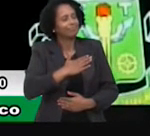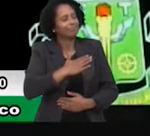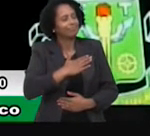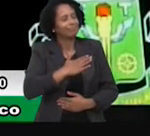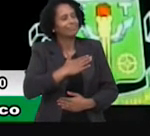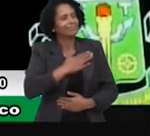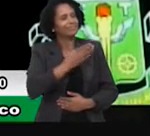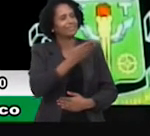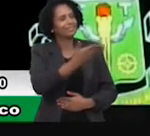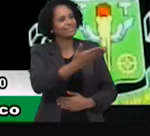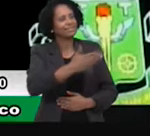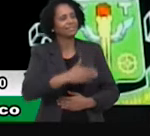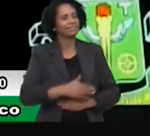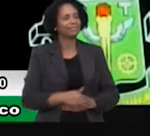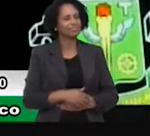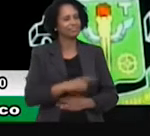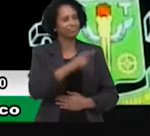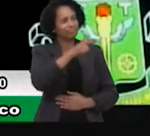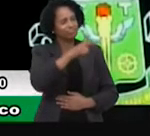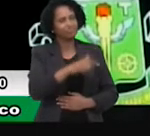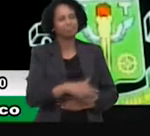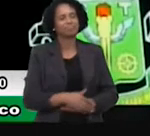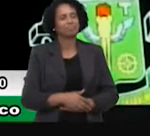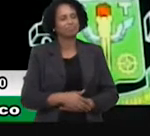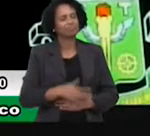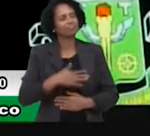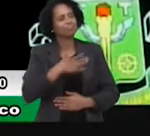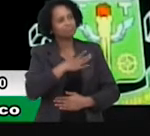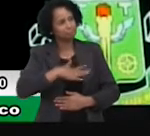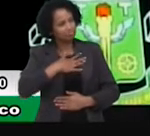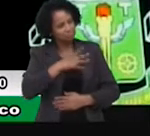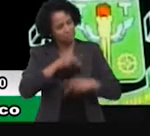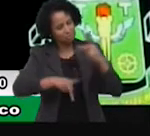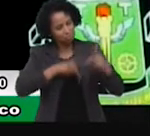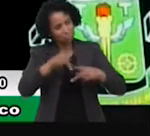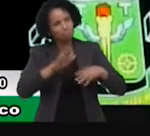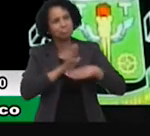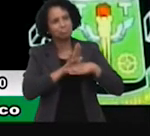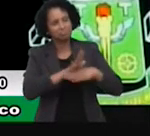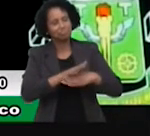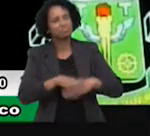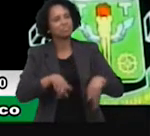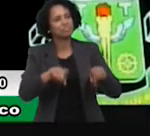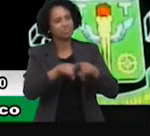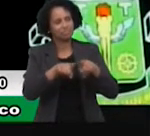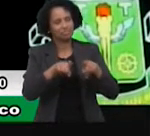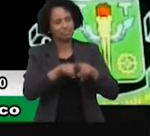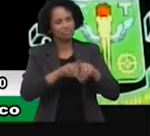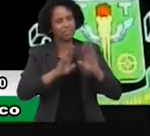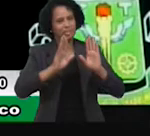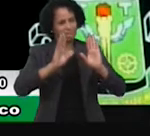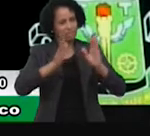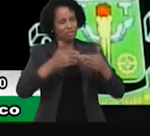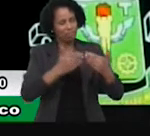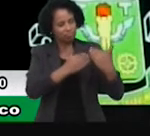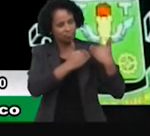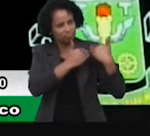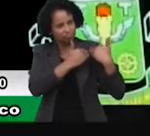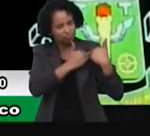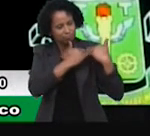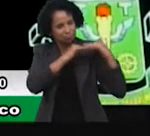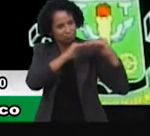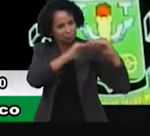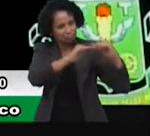sociedade, do interesse da população, deixou a sua parcela de contribuição, teve uma missão e a missão que foi dada para Vossa Excelência, Vossa